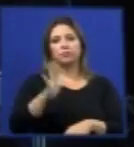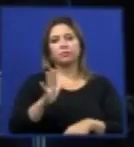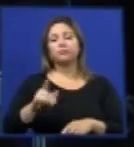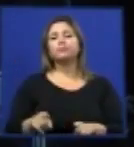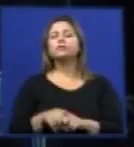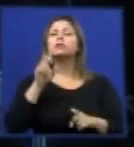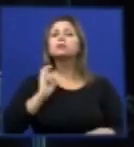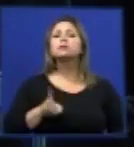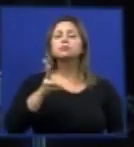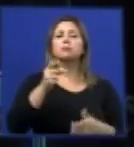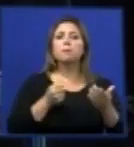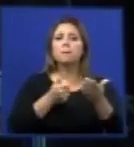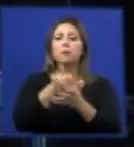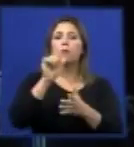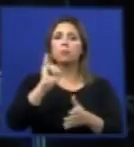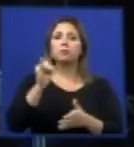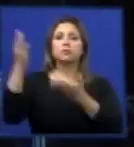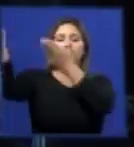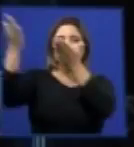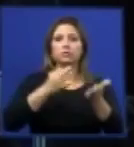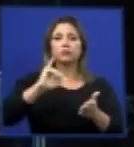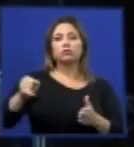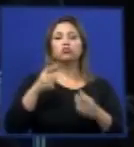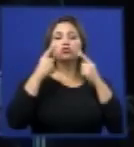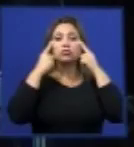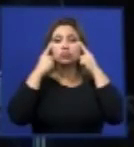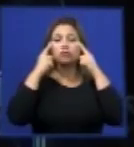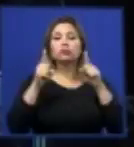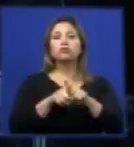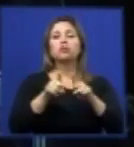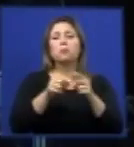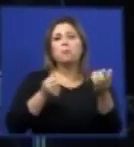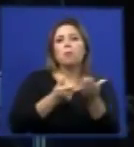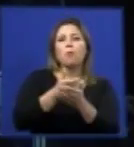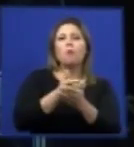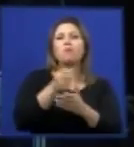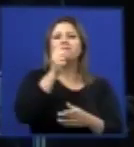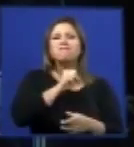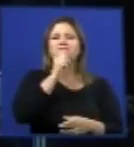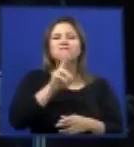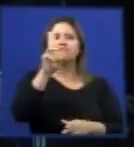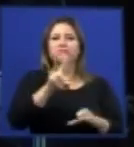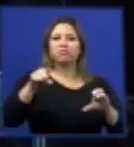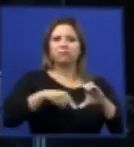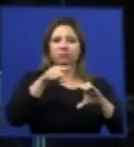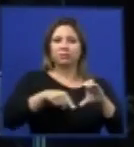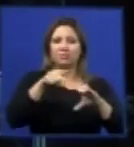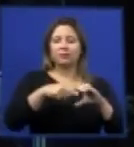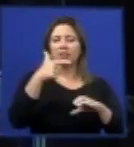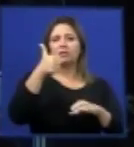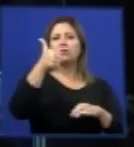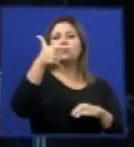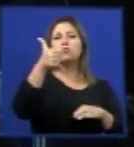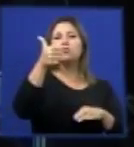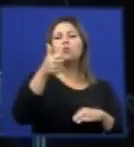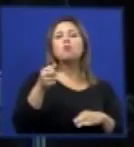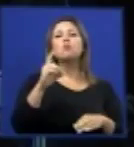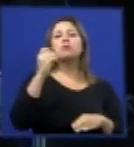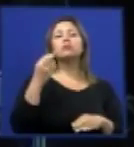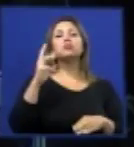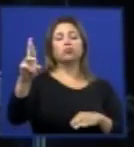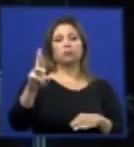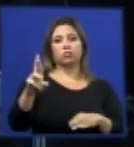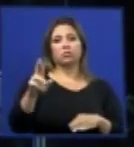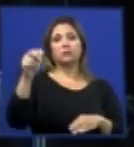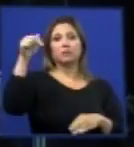no que se refere às importações do Japão o Brasil importa cada carcaça a $139 mas ele ingressa no